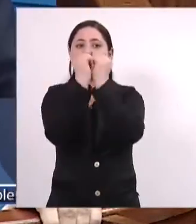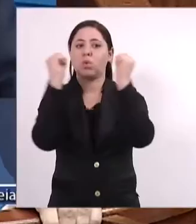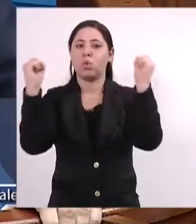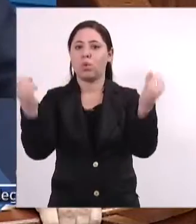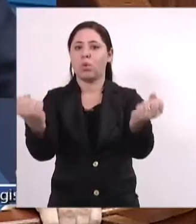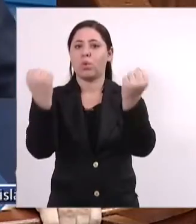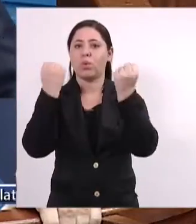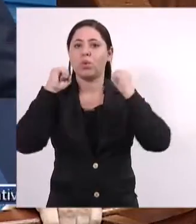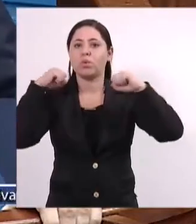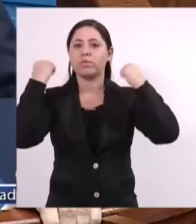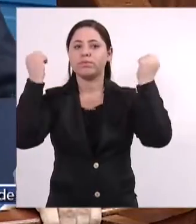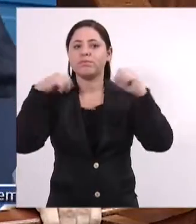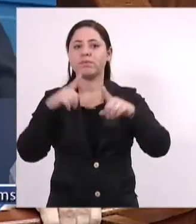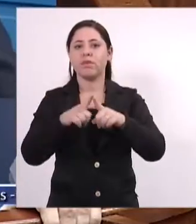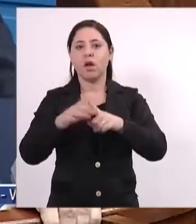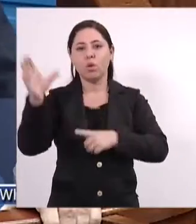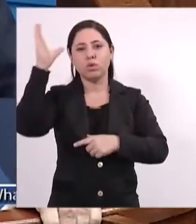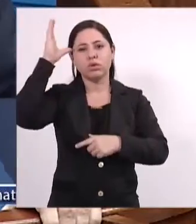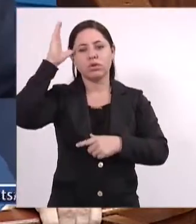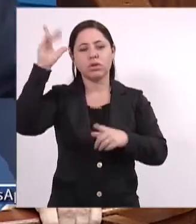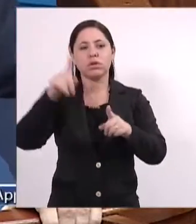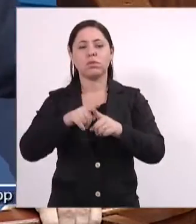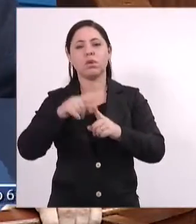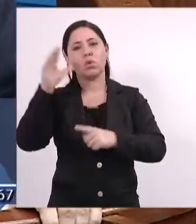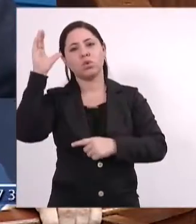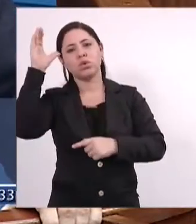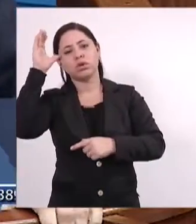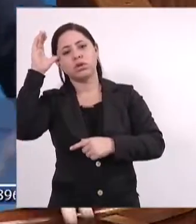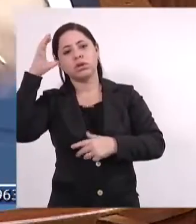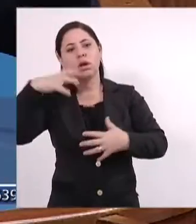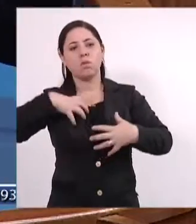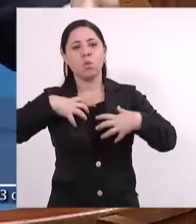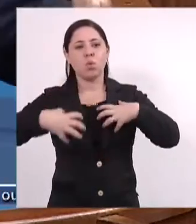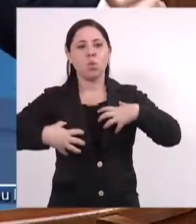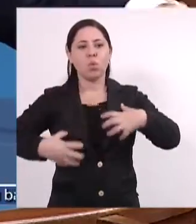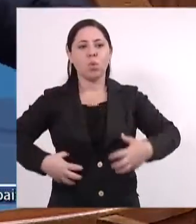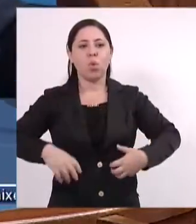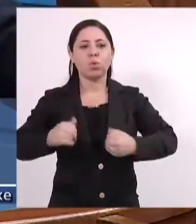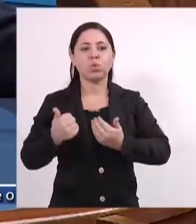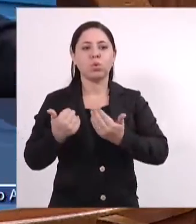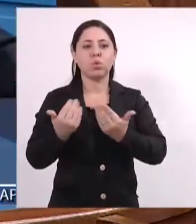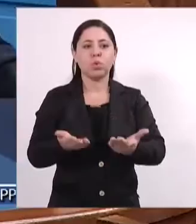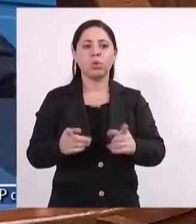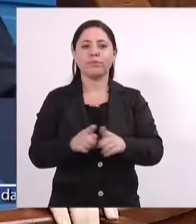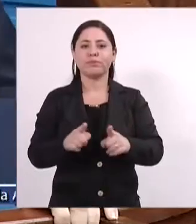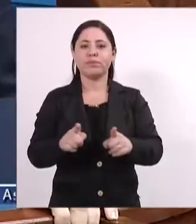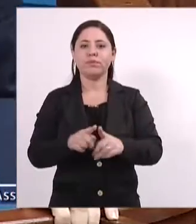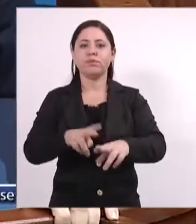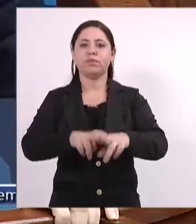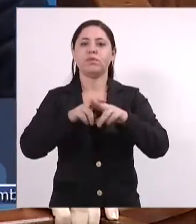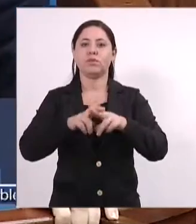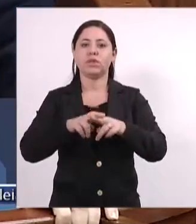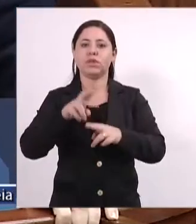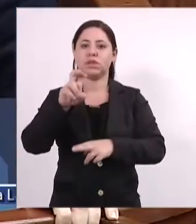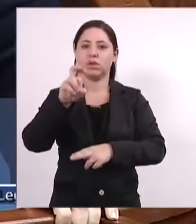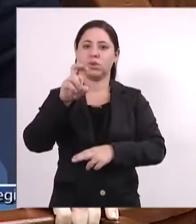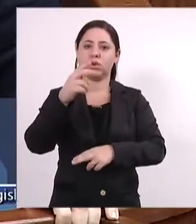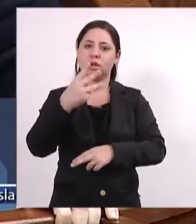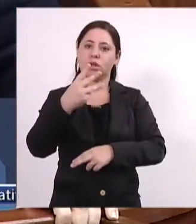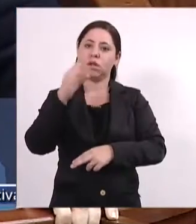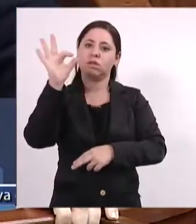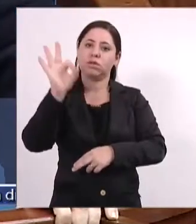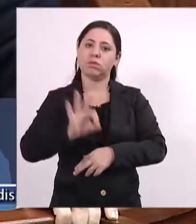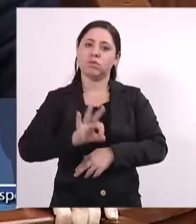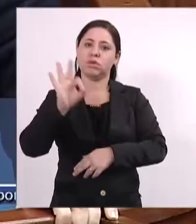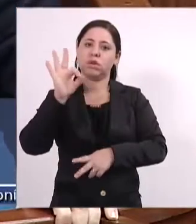fazer conscientizações, fazer conscientização de órgãos, para doação de órgãos, porque